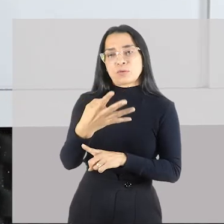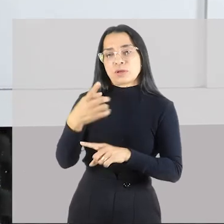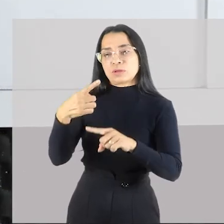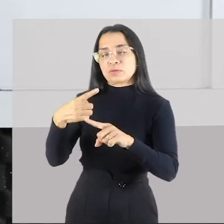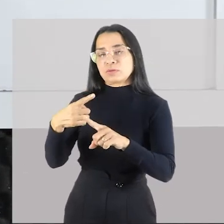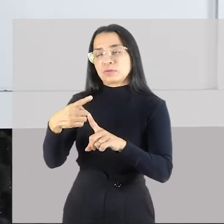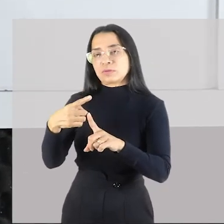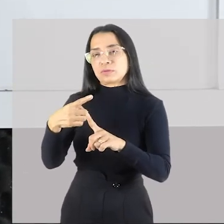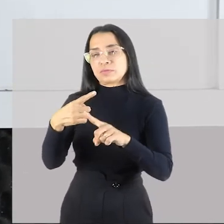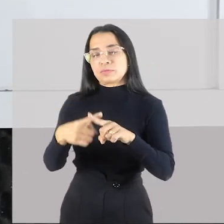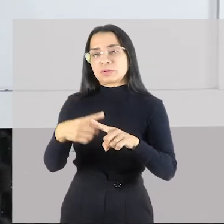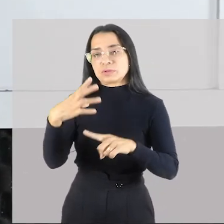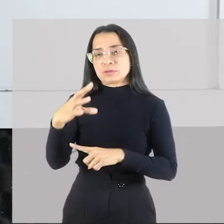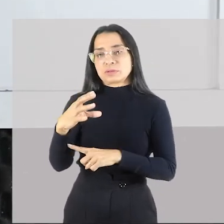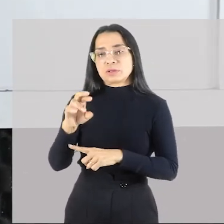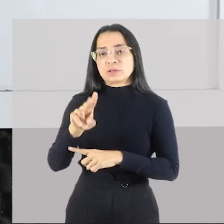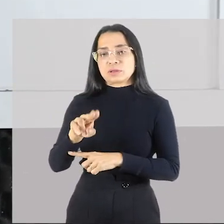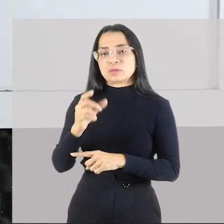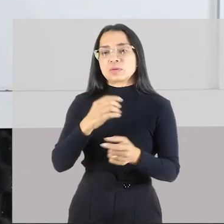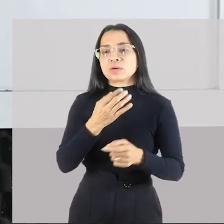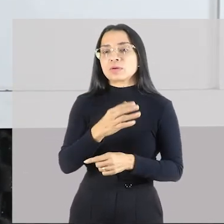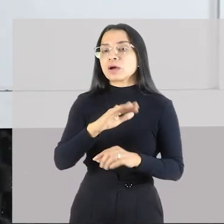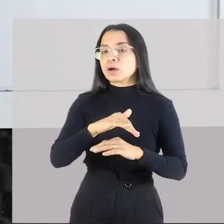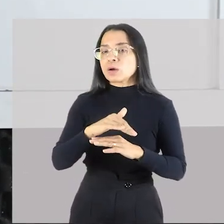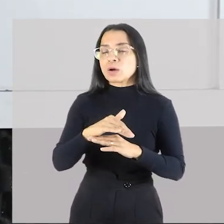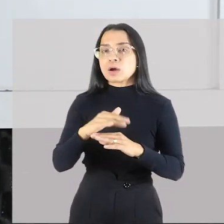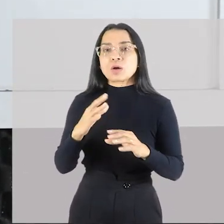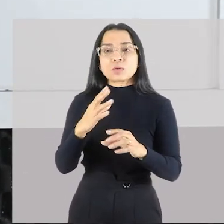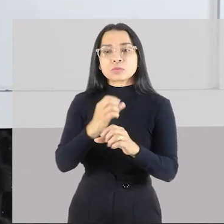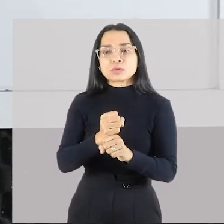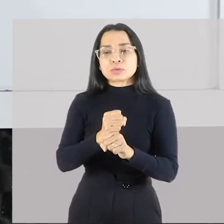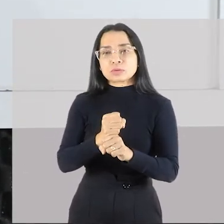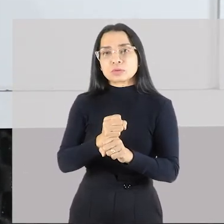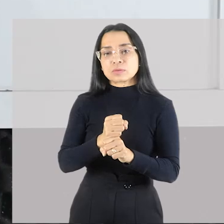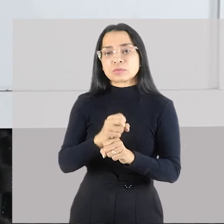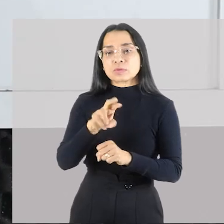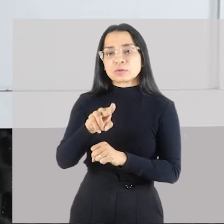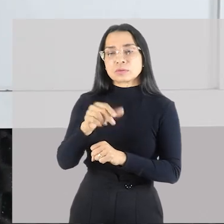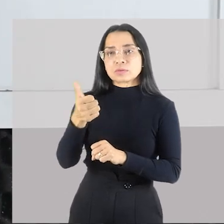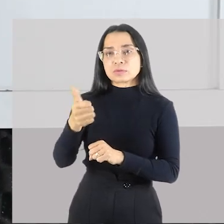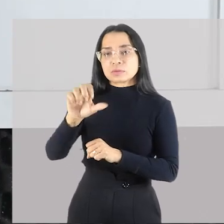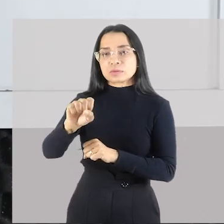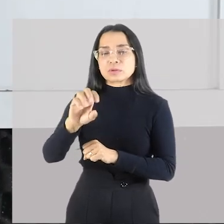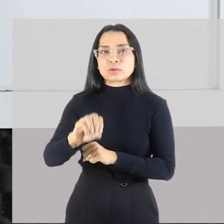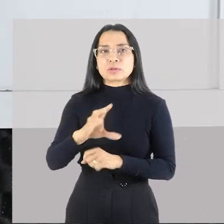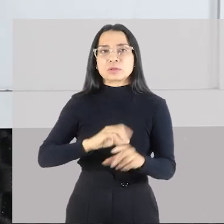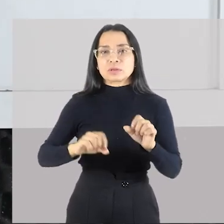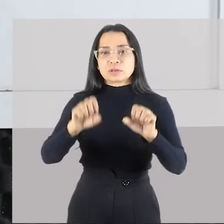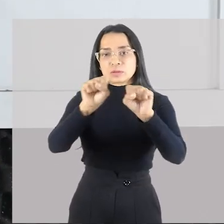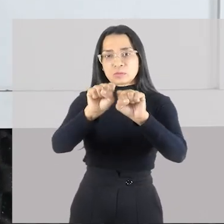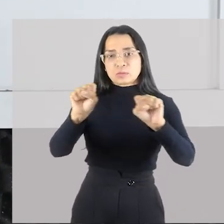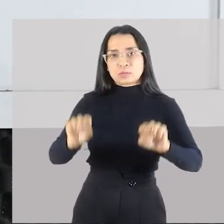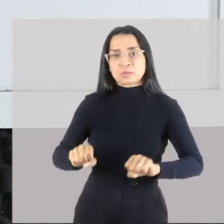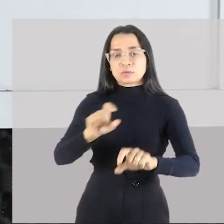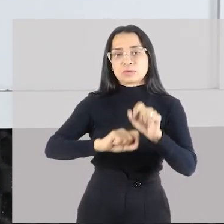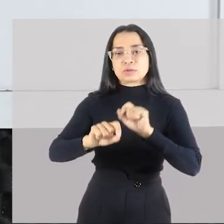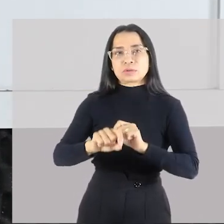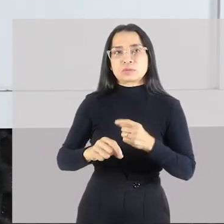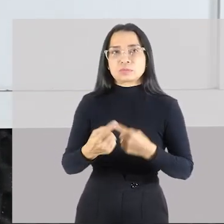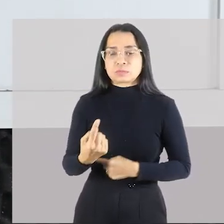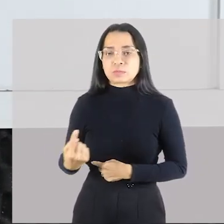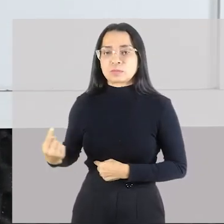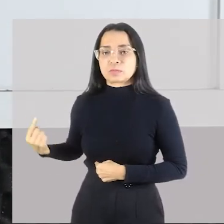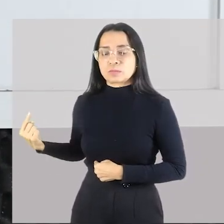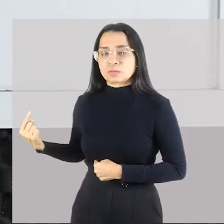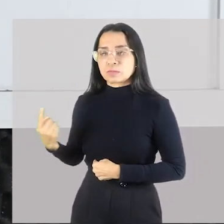vezes C é igual ao total de pés, que é 180. Então, formei aqui um sistema. Um levando